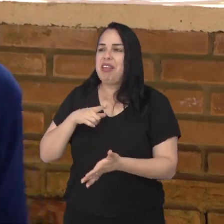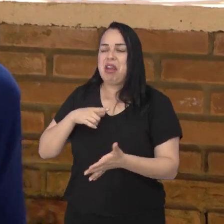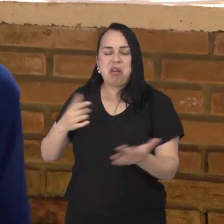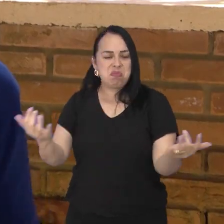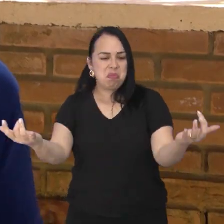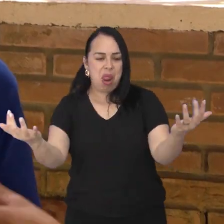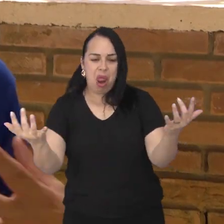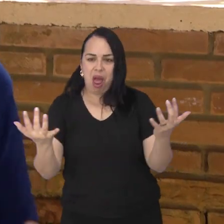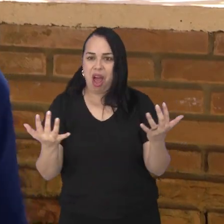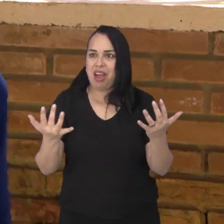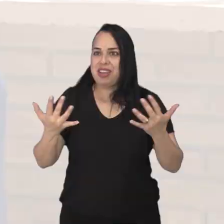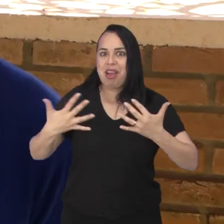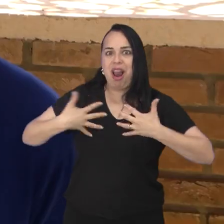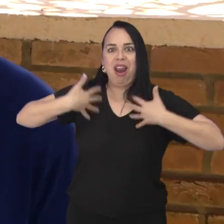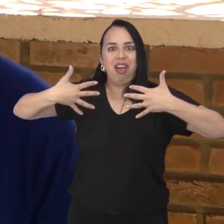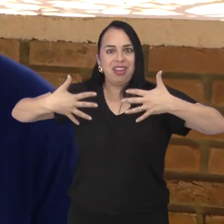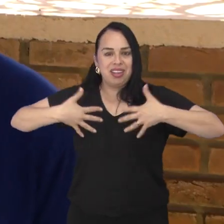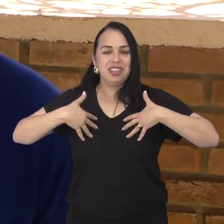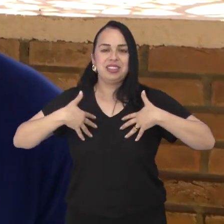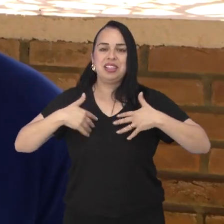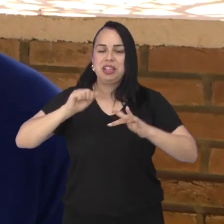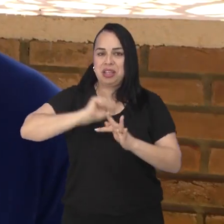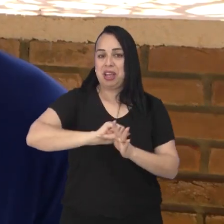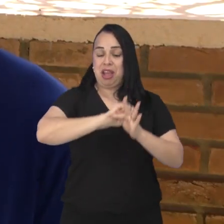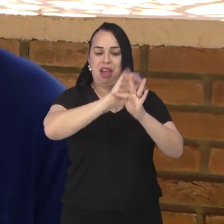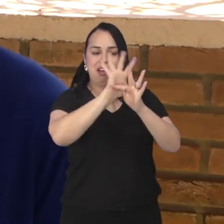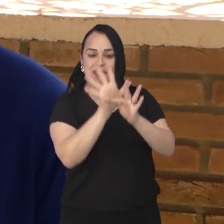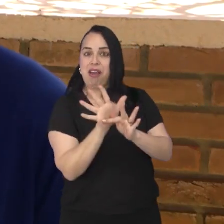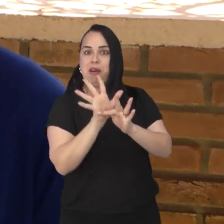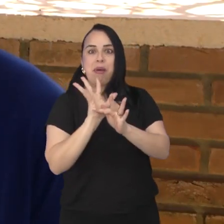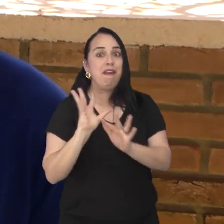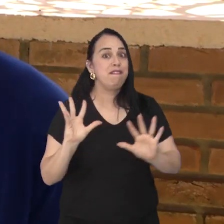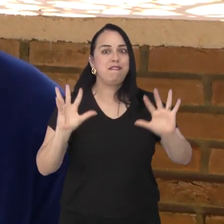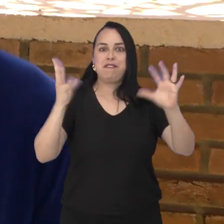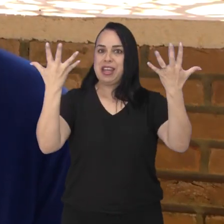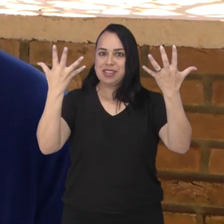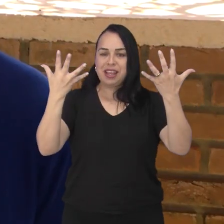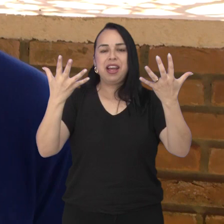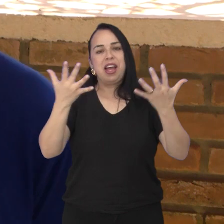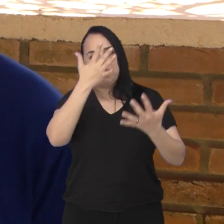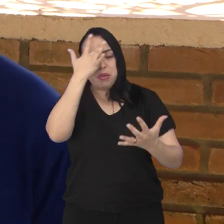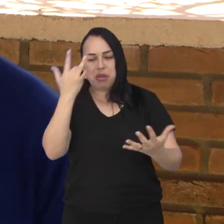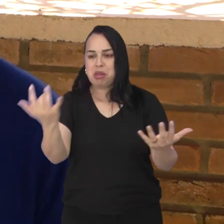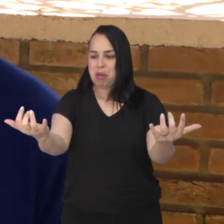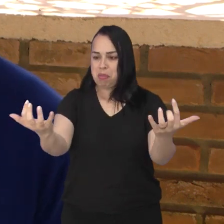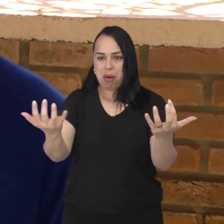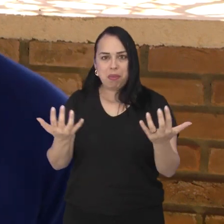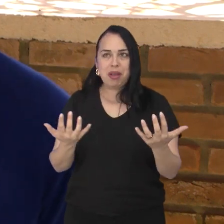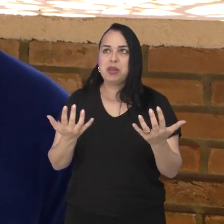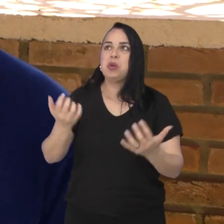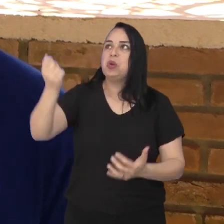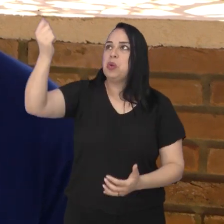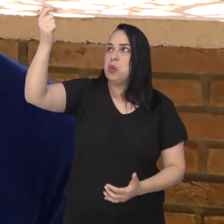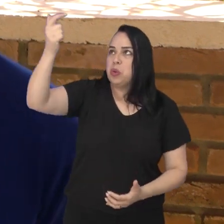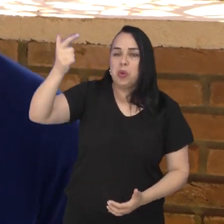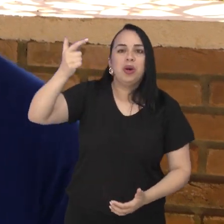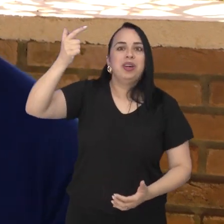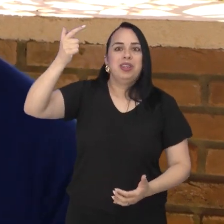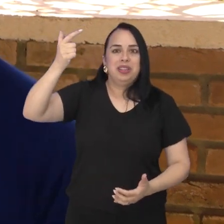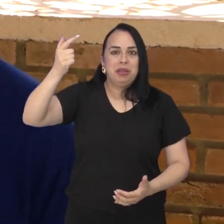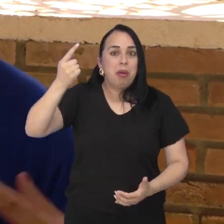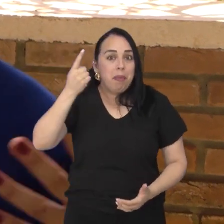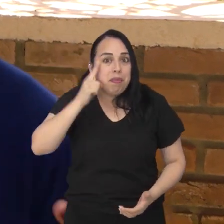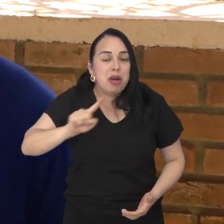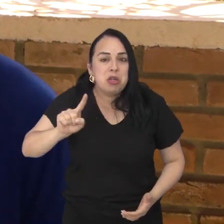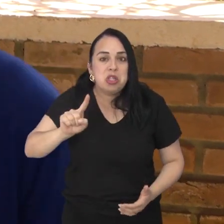movimento todo, essa alegria. A FLIM foi uma grande festa, o público compareceu, o tempo ajudou, né? Tivemos aí no